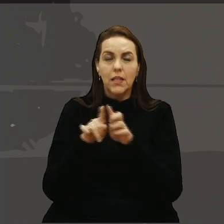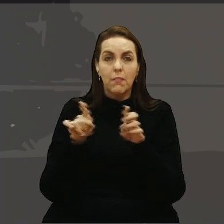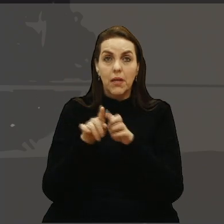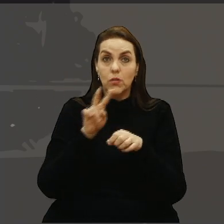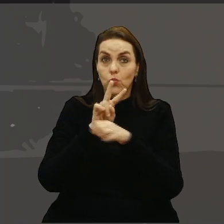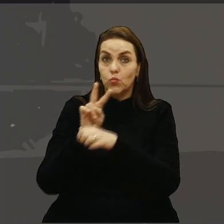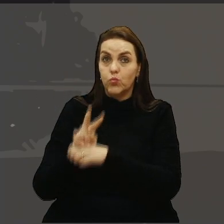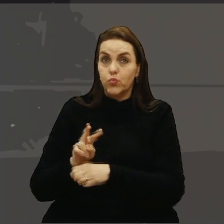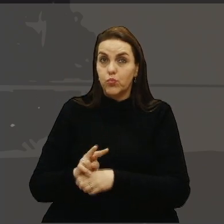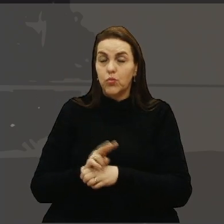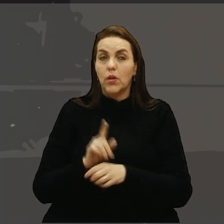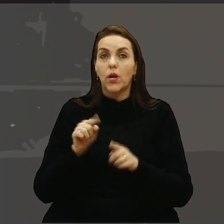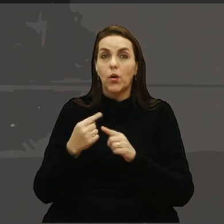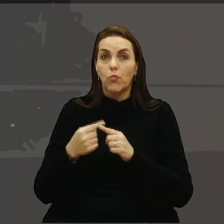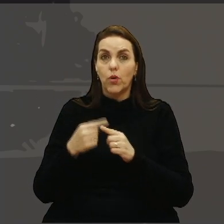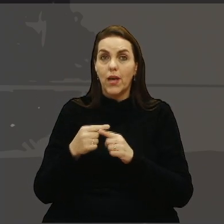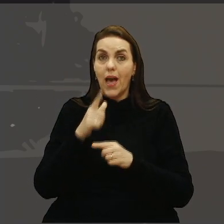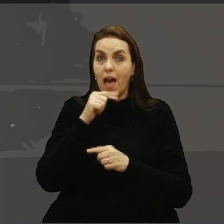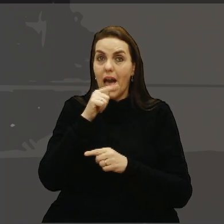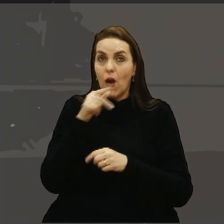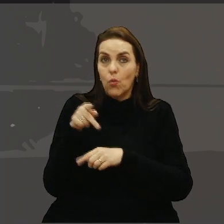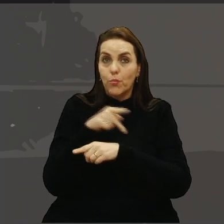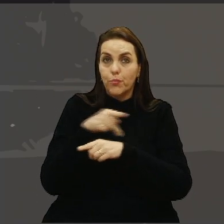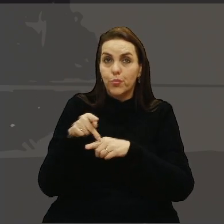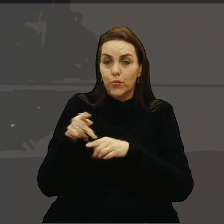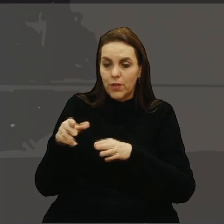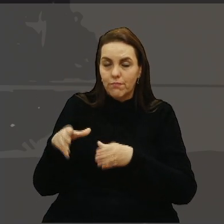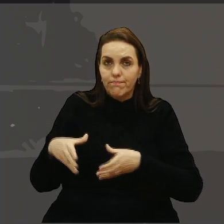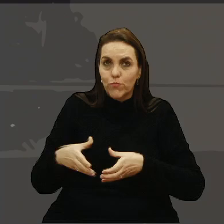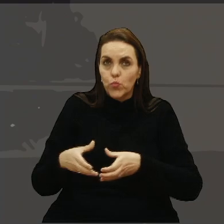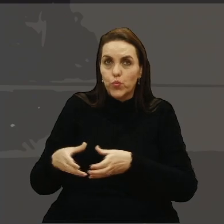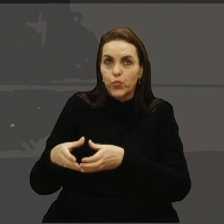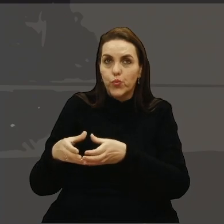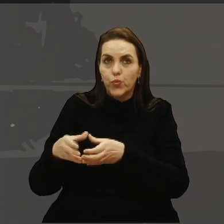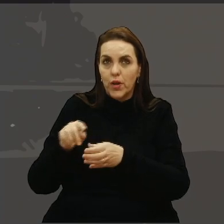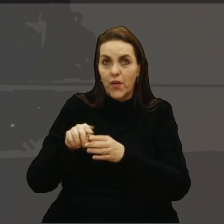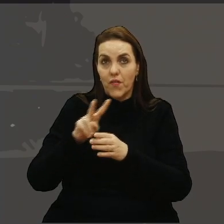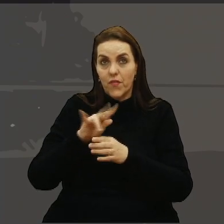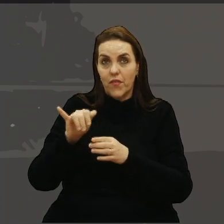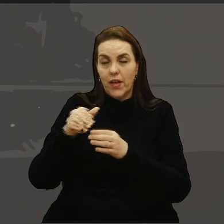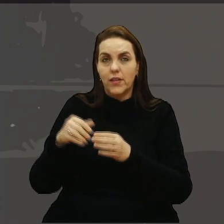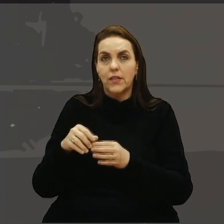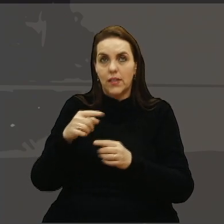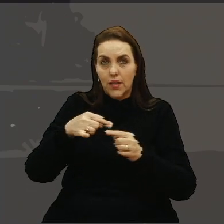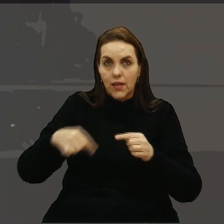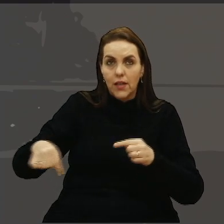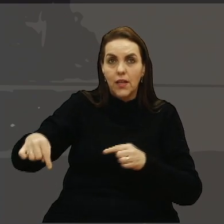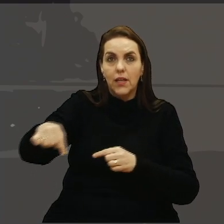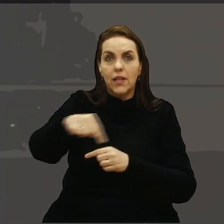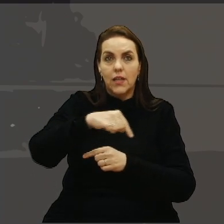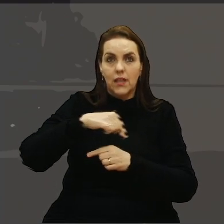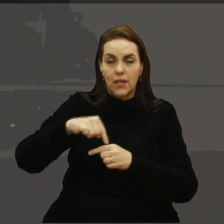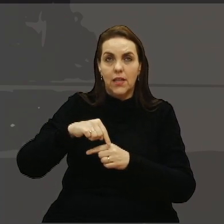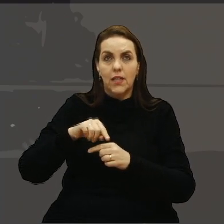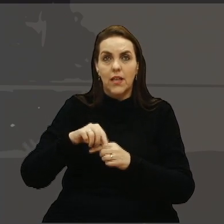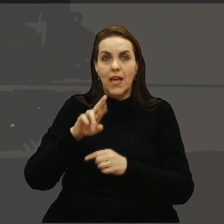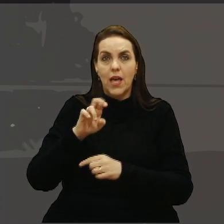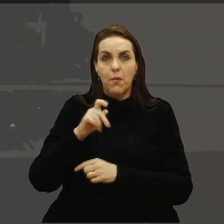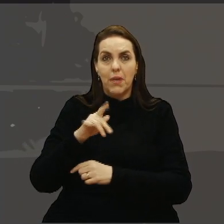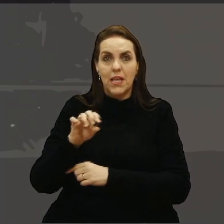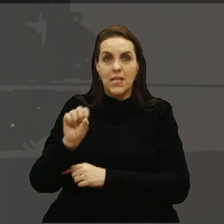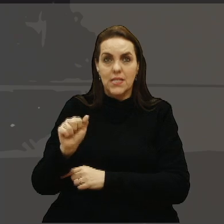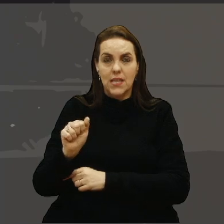preservação, porque as fontes de águas naturais vai parar na represa lá do